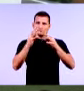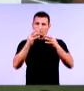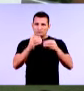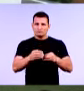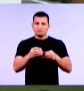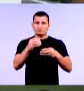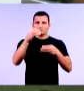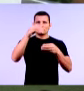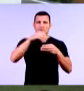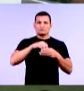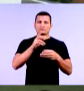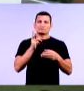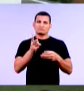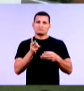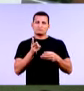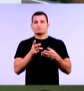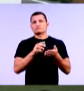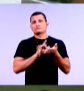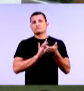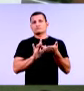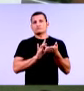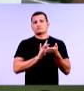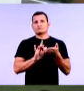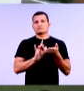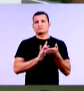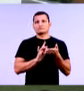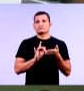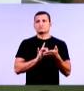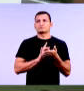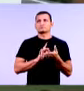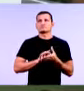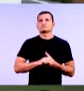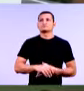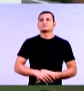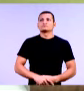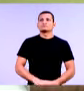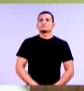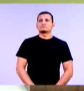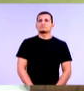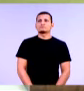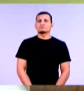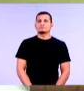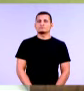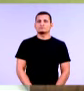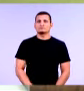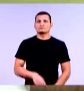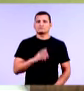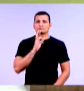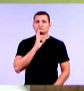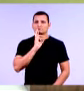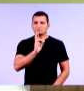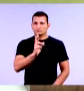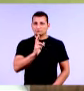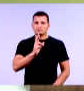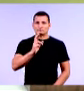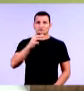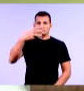dentro do mesmo aparelho. Exatamente. Né? Muito bem. Excelente. Na resposta 3, vamos ver